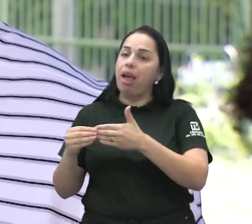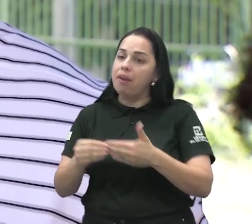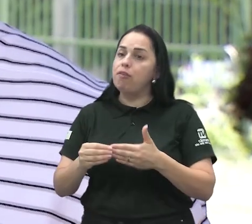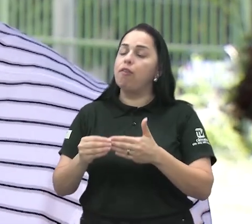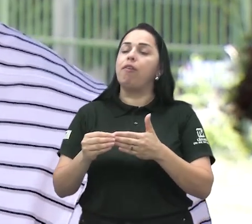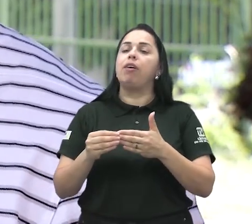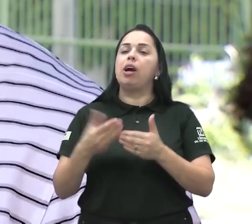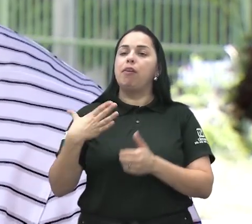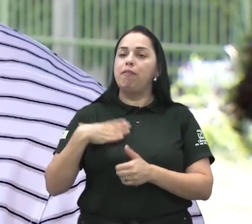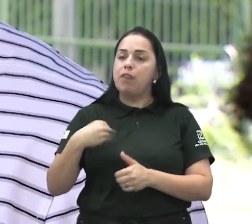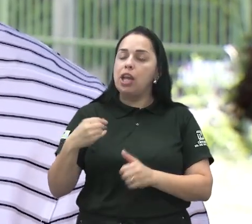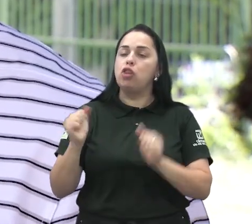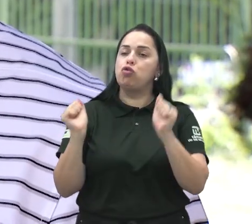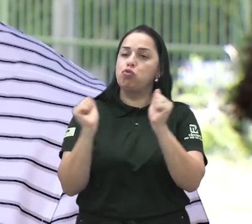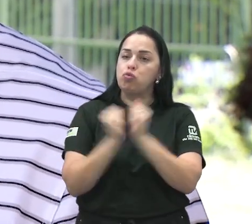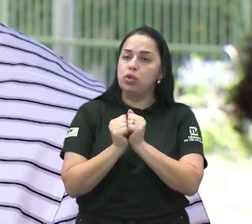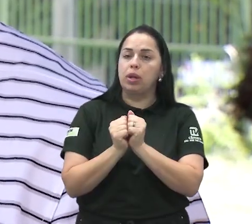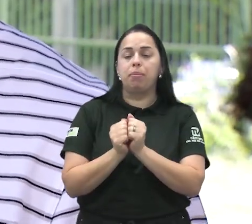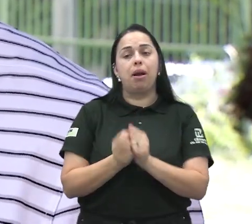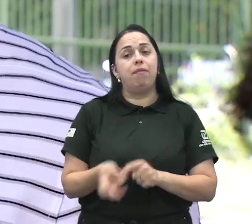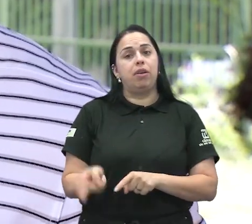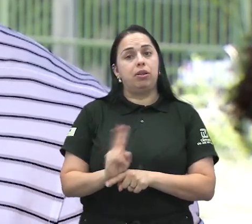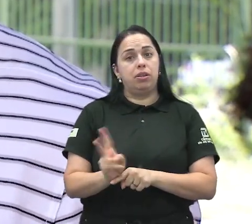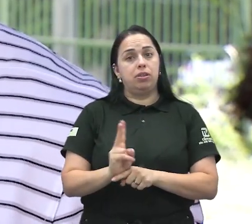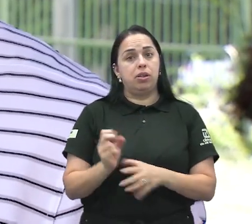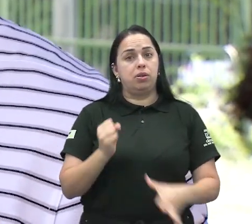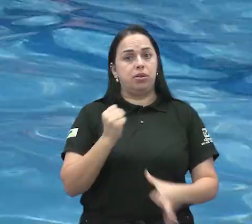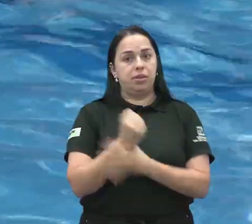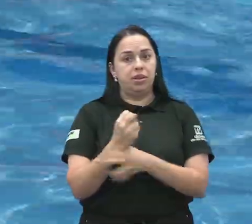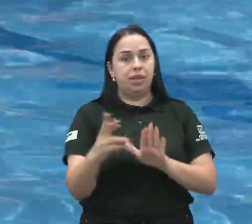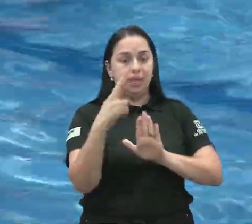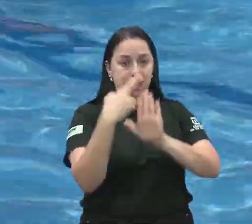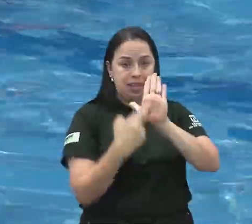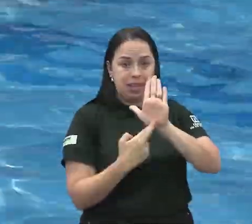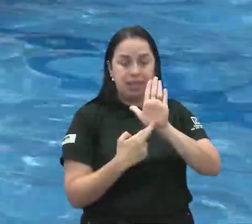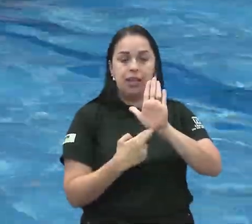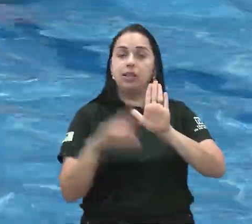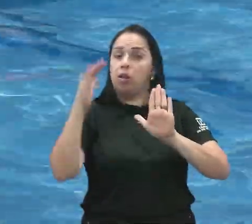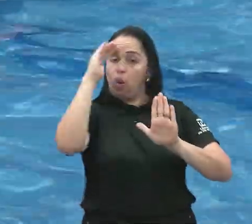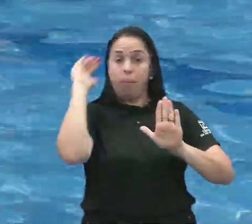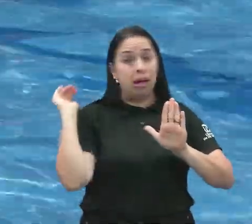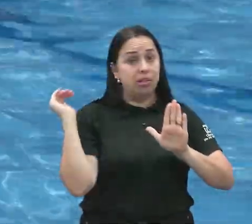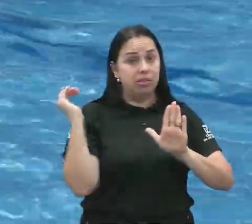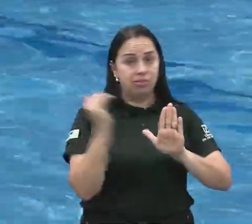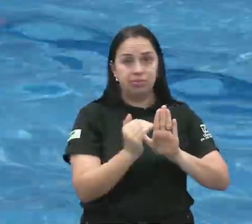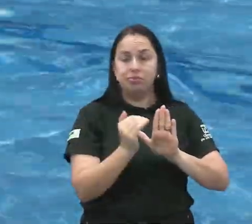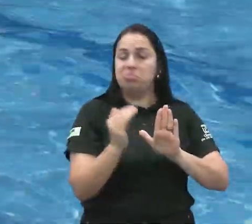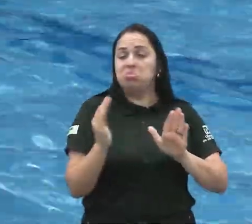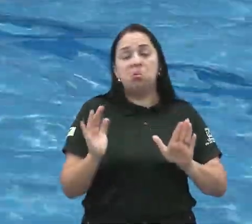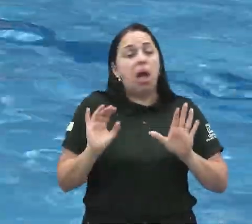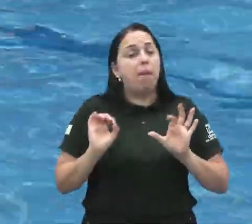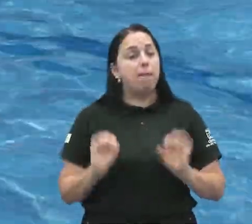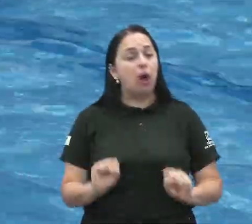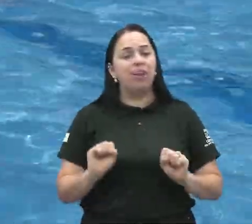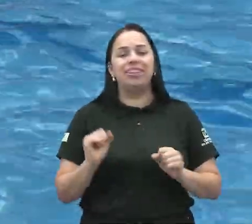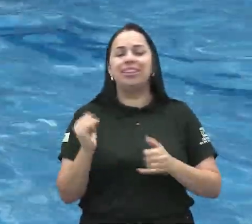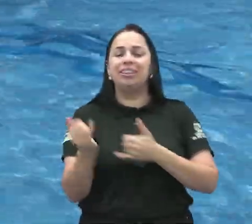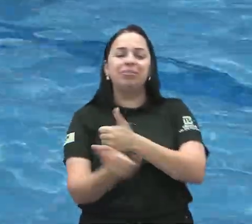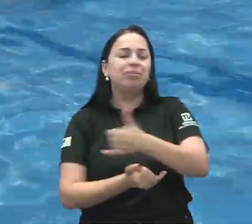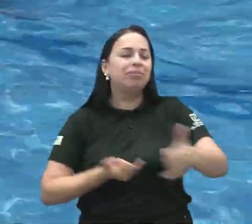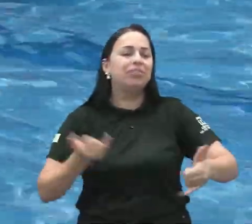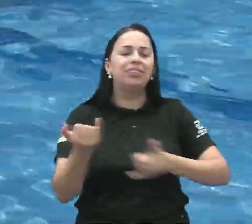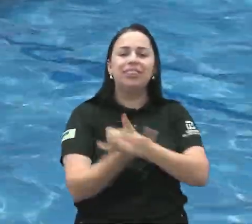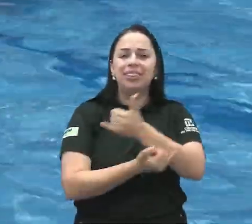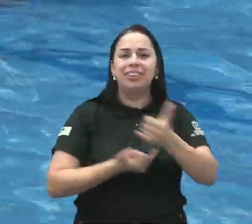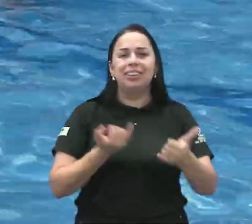suas crianças, adolescentes, para que possa ter ali a maior segurança. Com as regras sendo respeitadas, a diversão